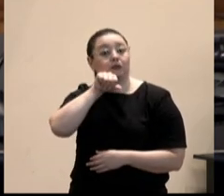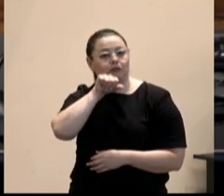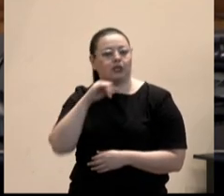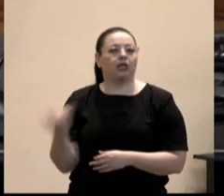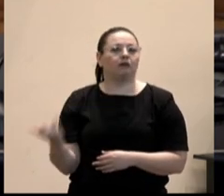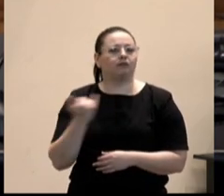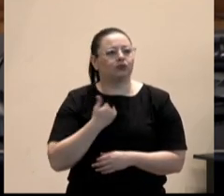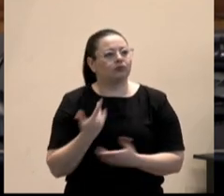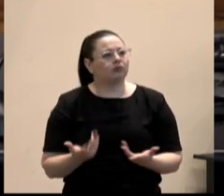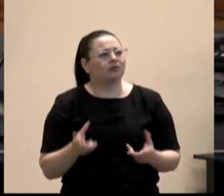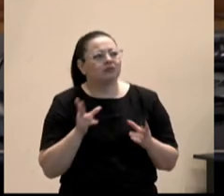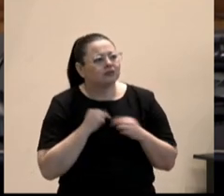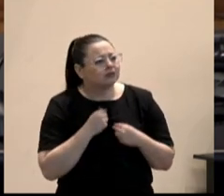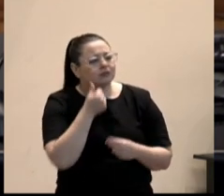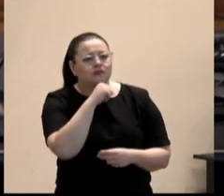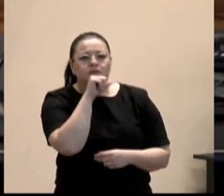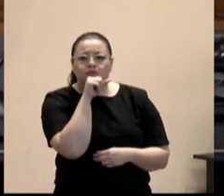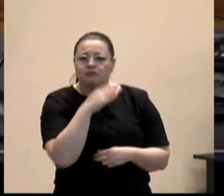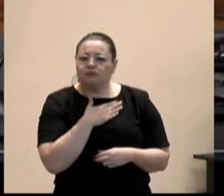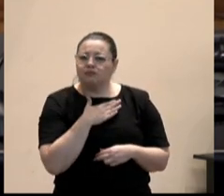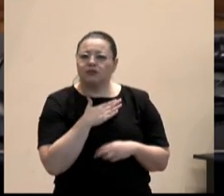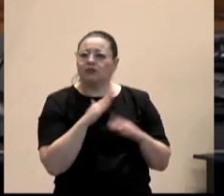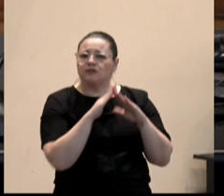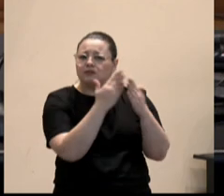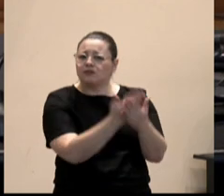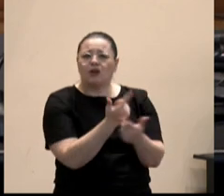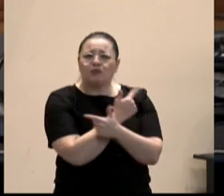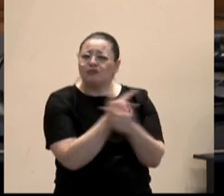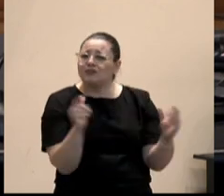tem nada para a gente aprender a ser liderança.